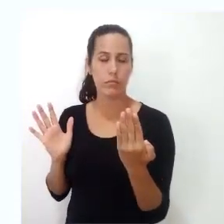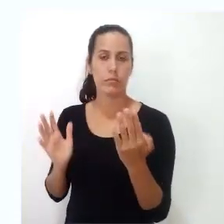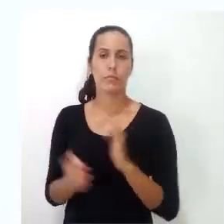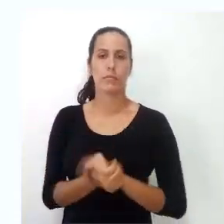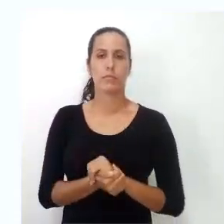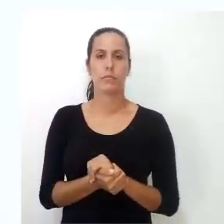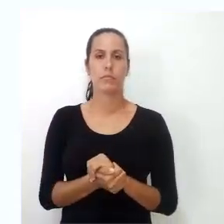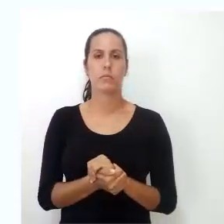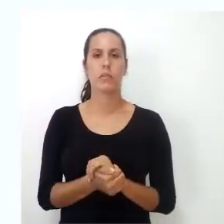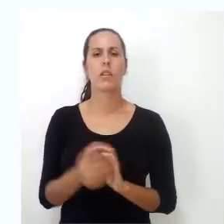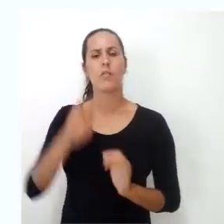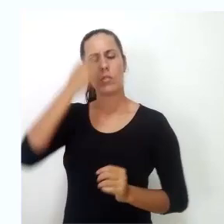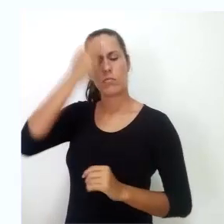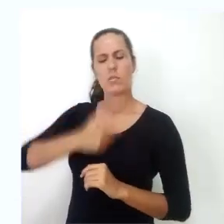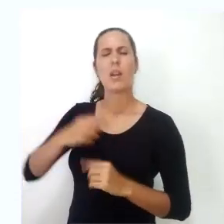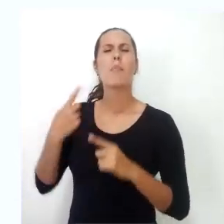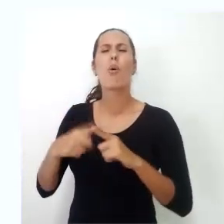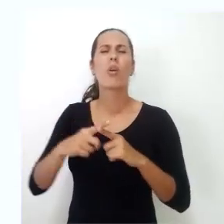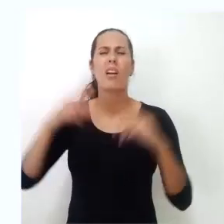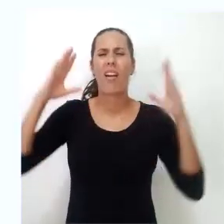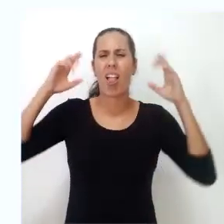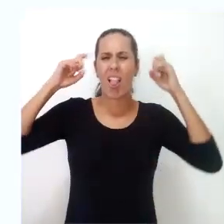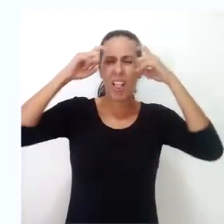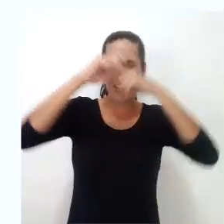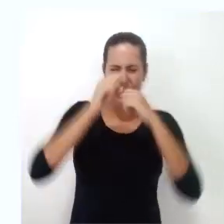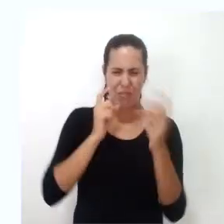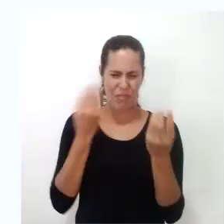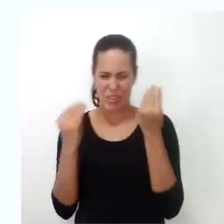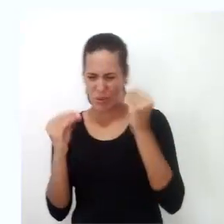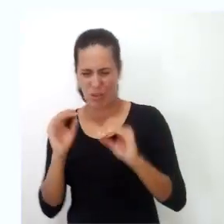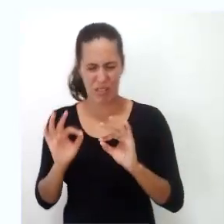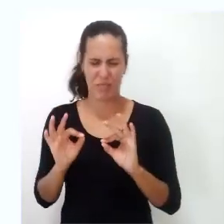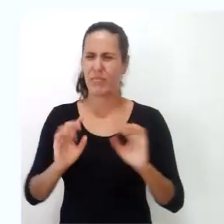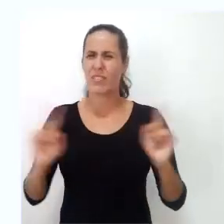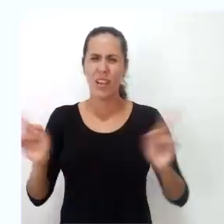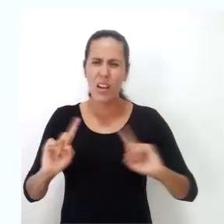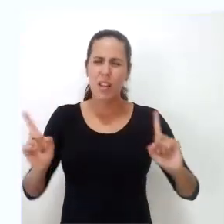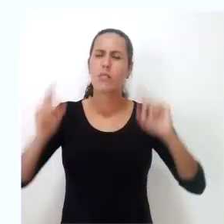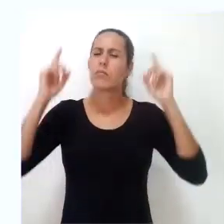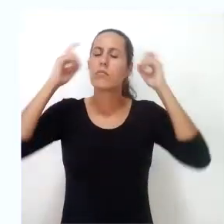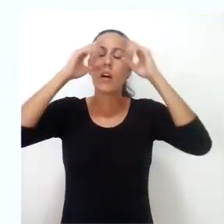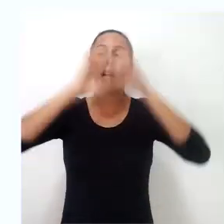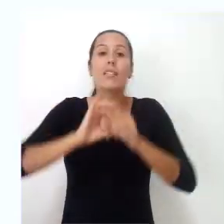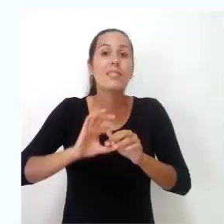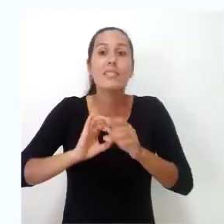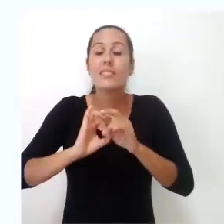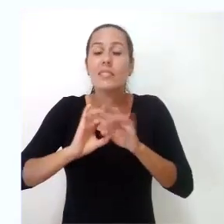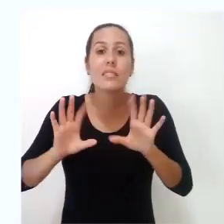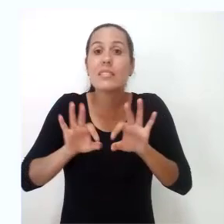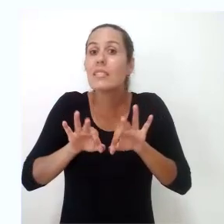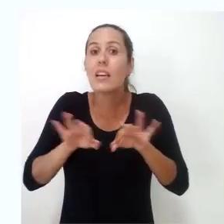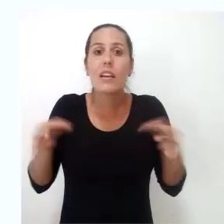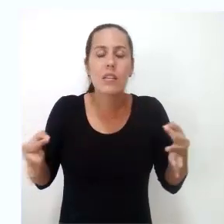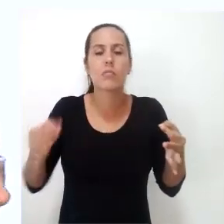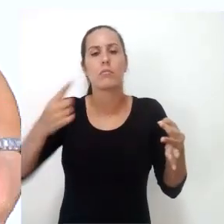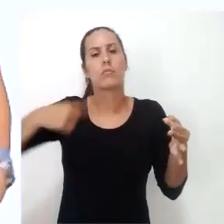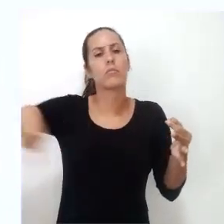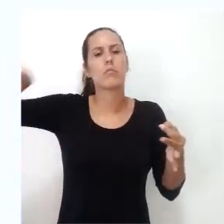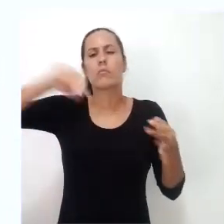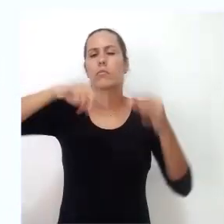o outro, para o outro e para mim, justamente, certo? Para